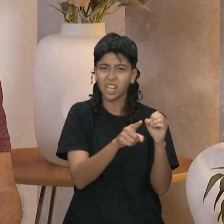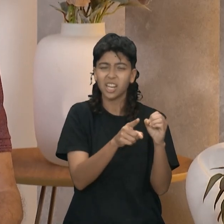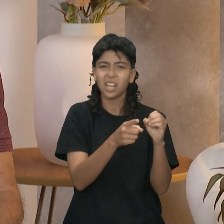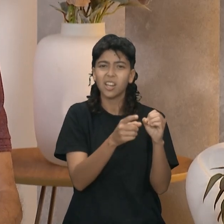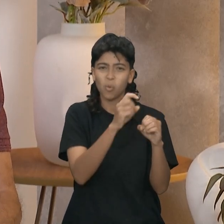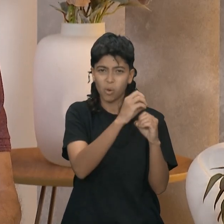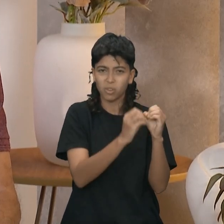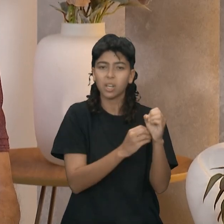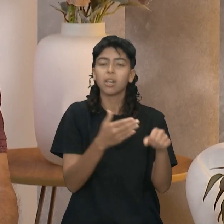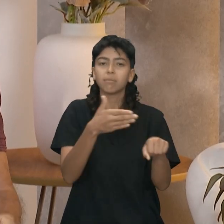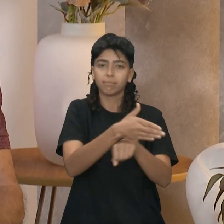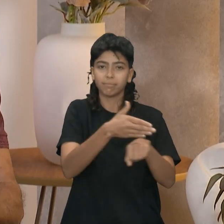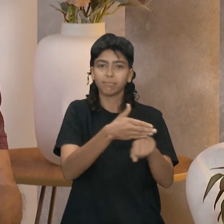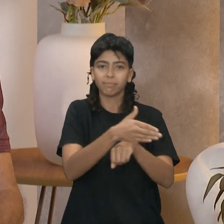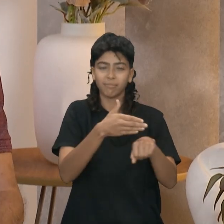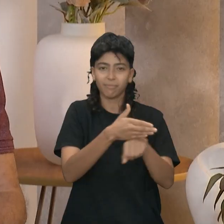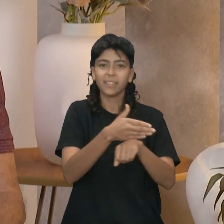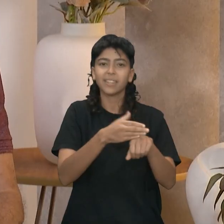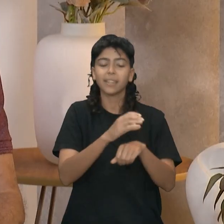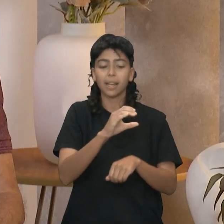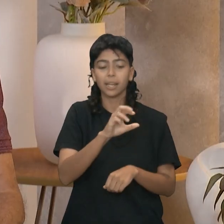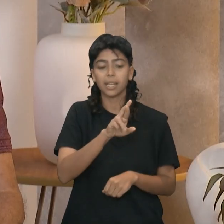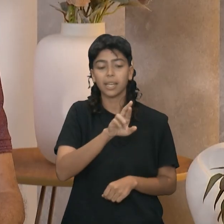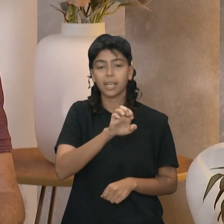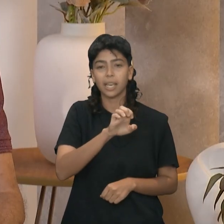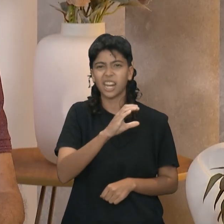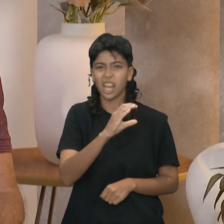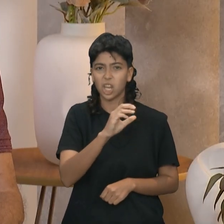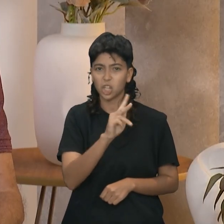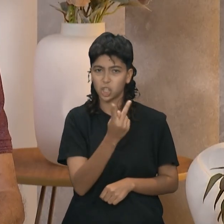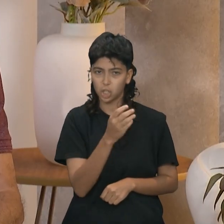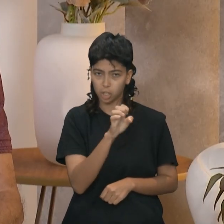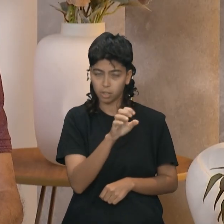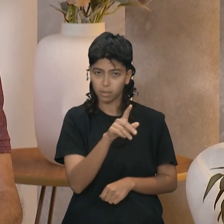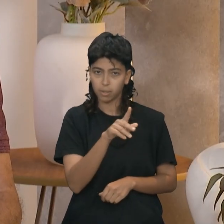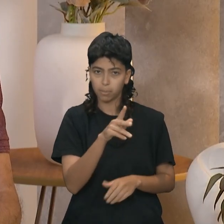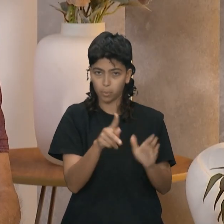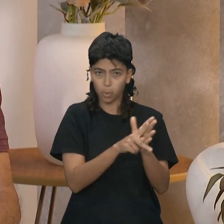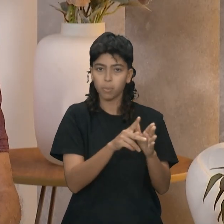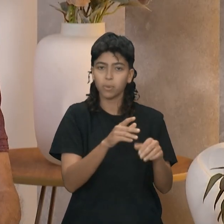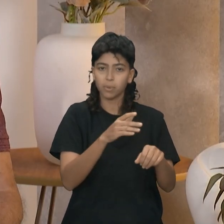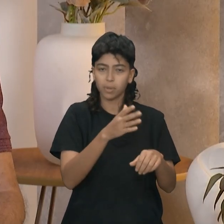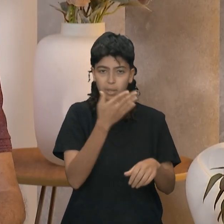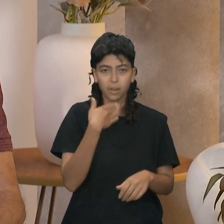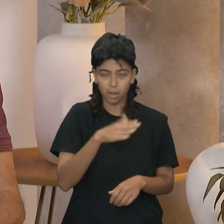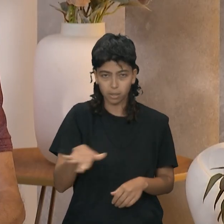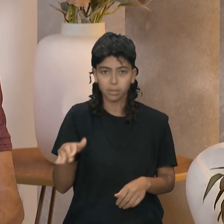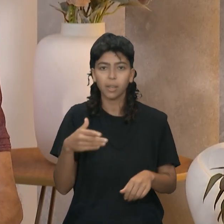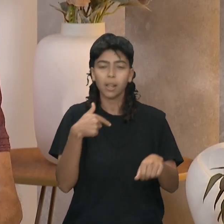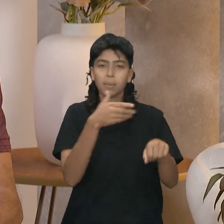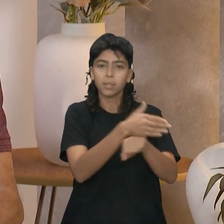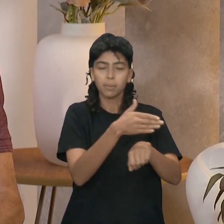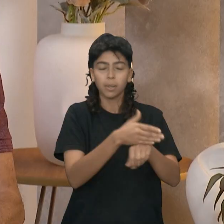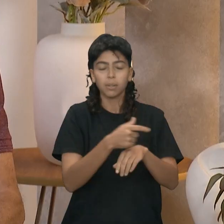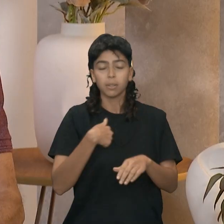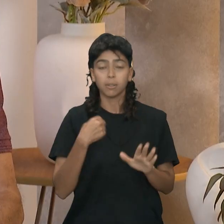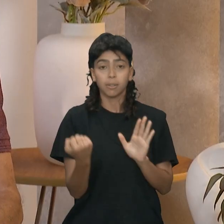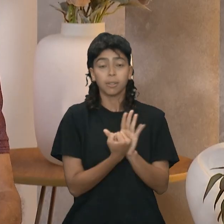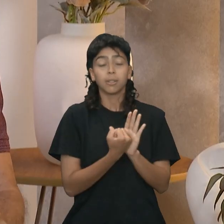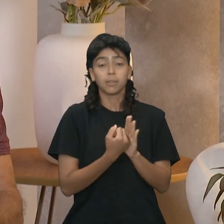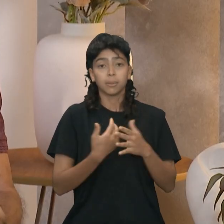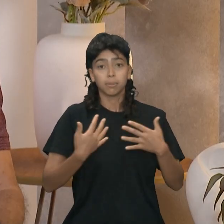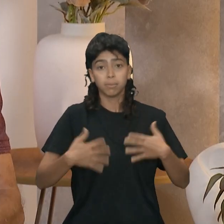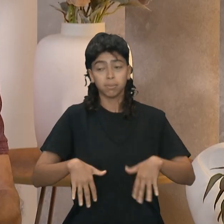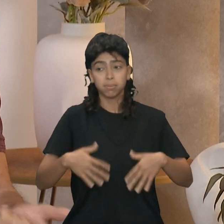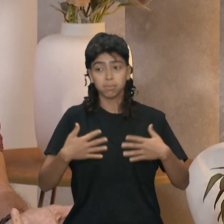né? E isso, claro, mudou também um pouco da minha trajetória na universidade, foi um impacto muito grande, né? E a